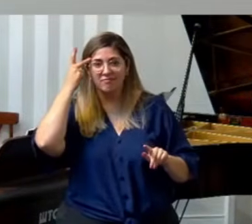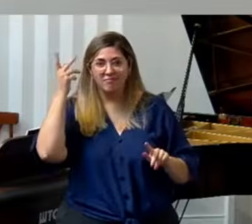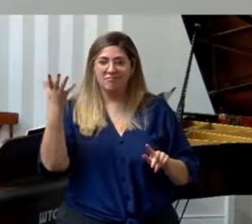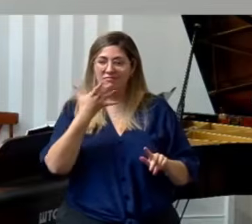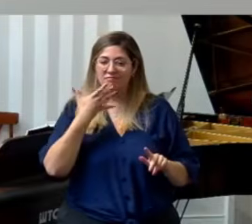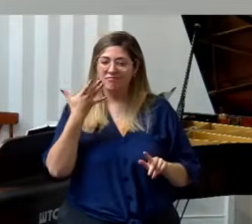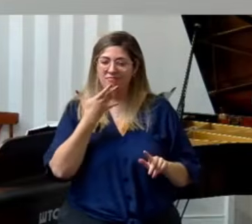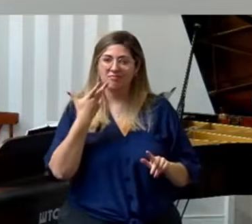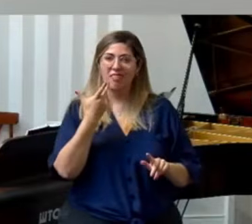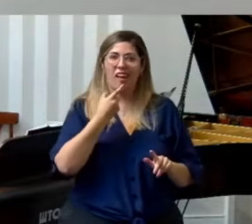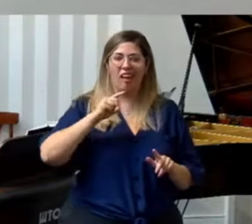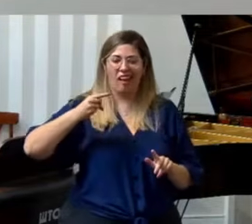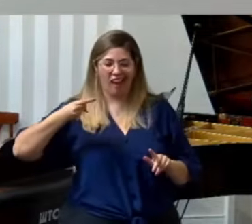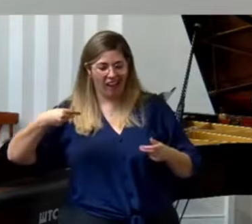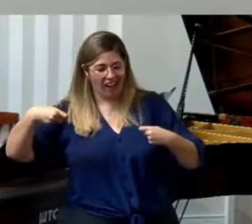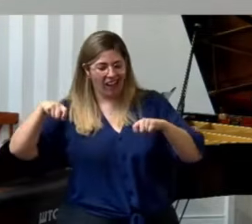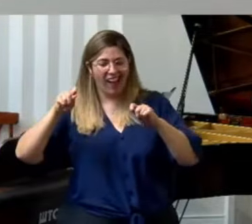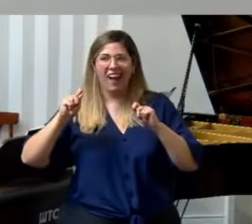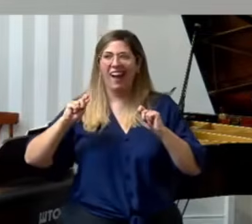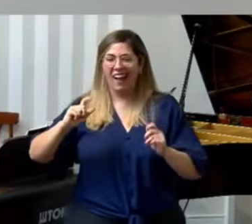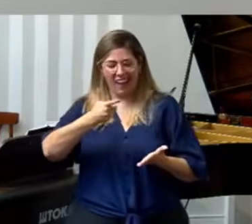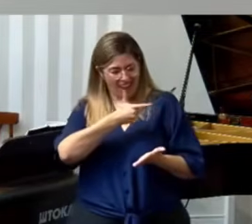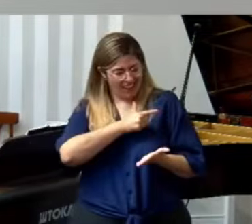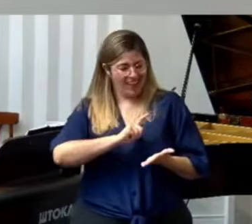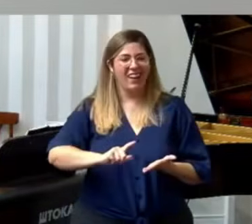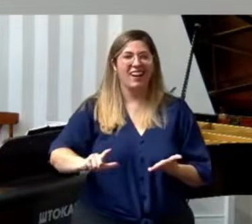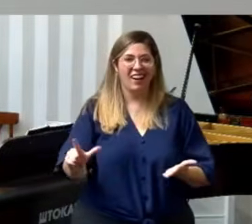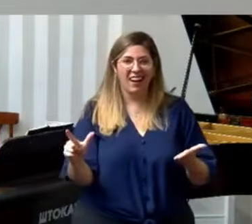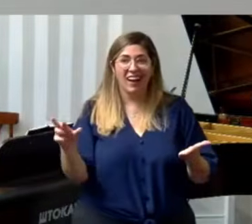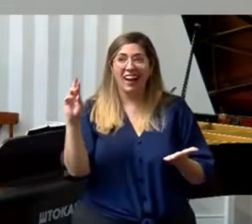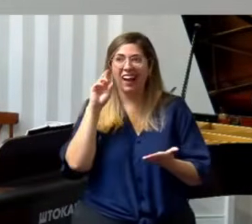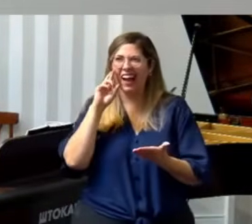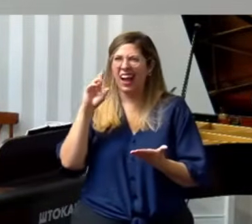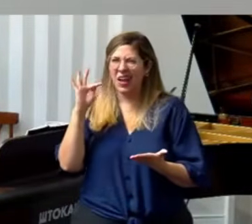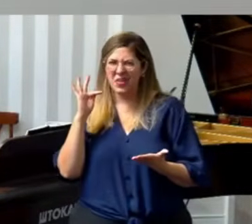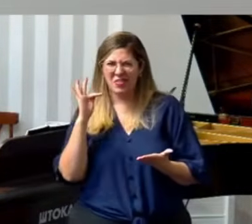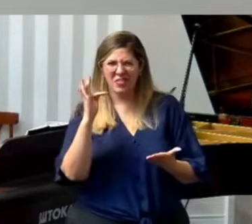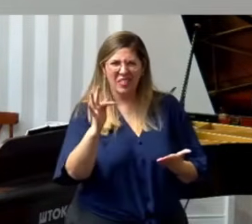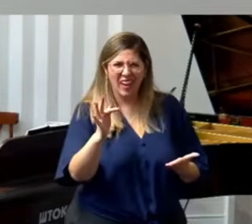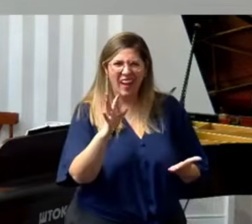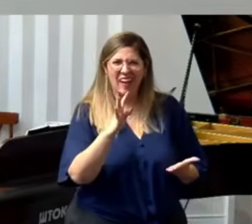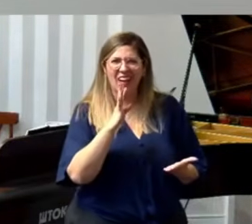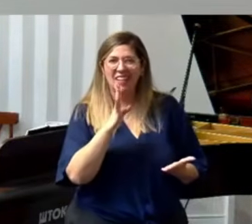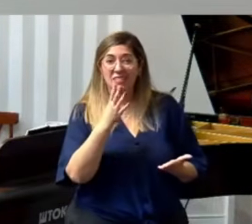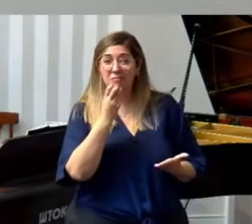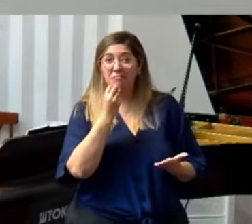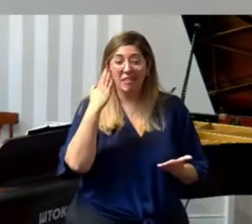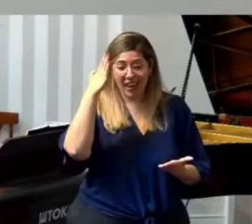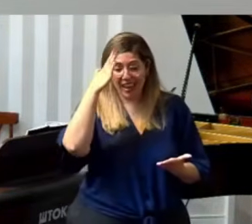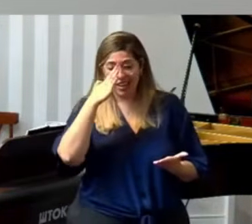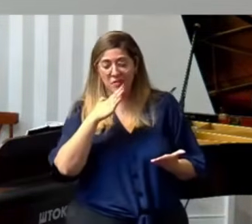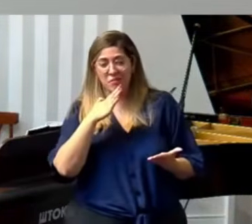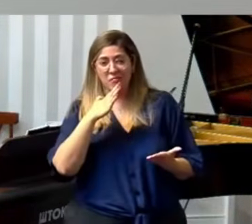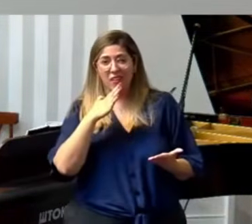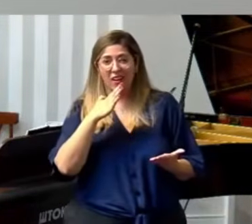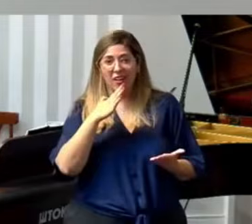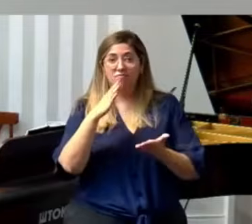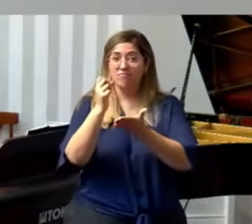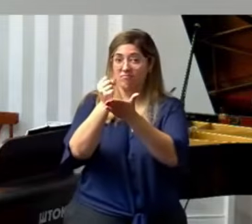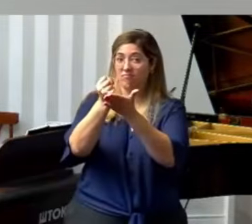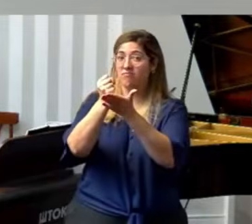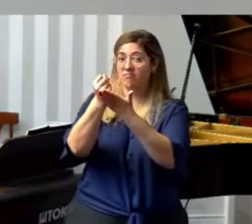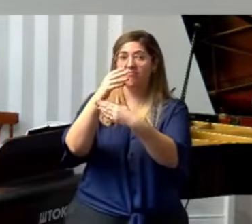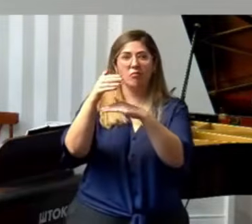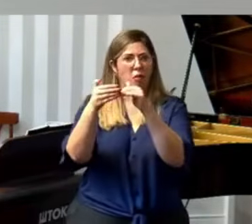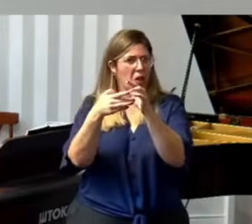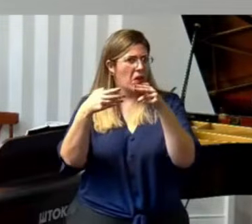a expectativa de que um dia o Senhor, que conhece soberanamente o bem e o mal e lida